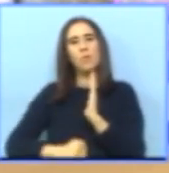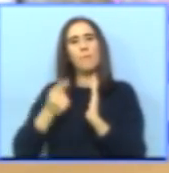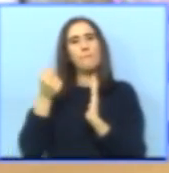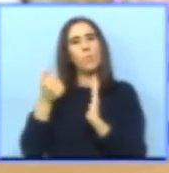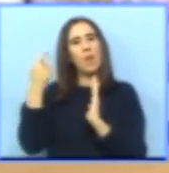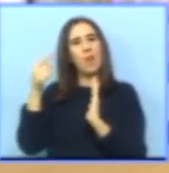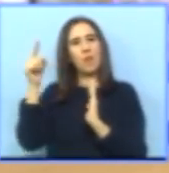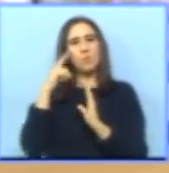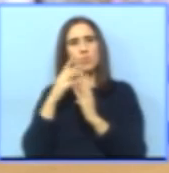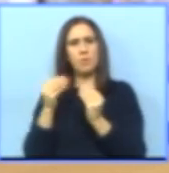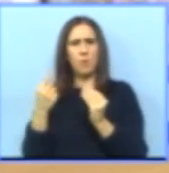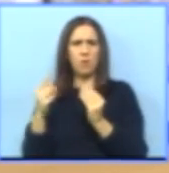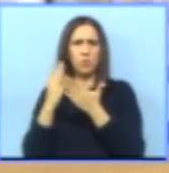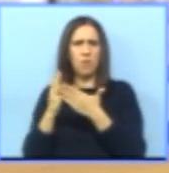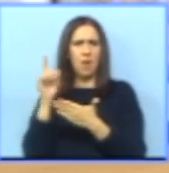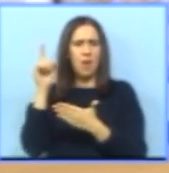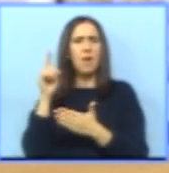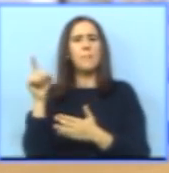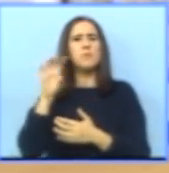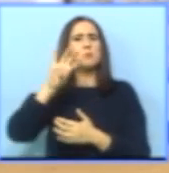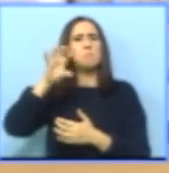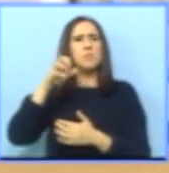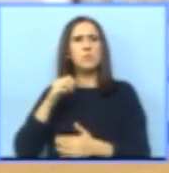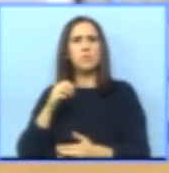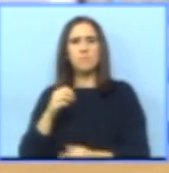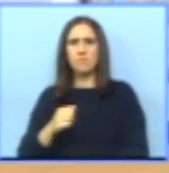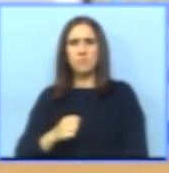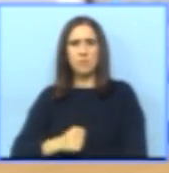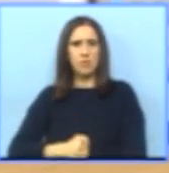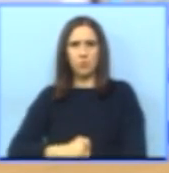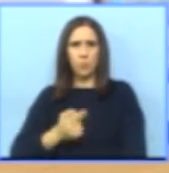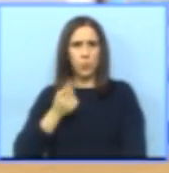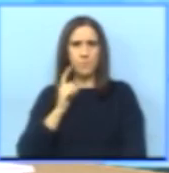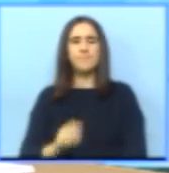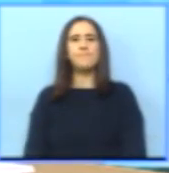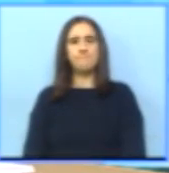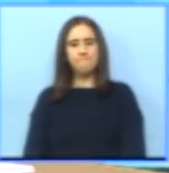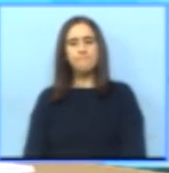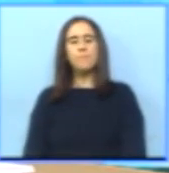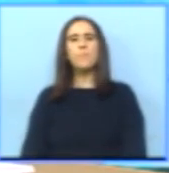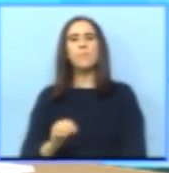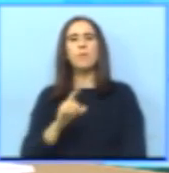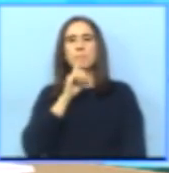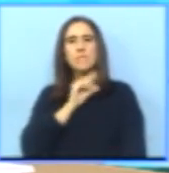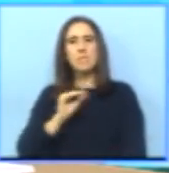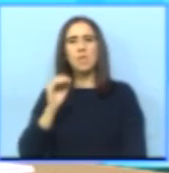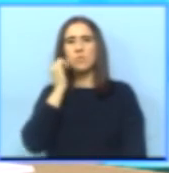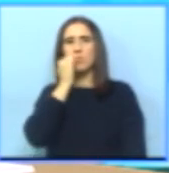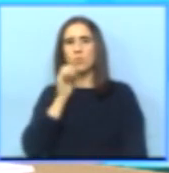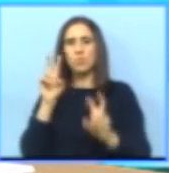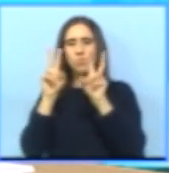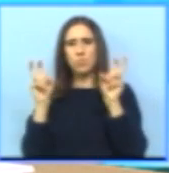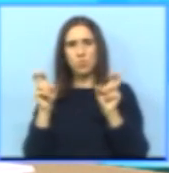no Japão, mas não é um país, digamos, de católico. E portanto, Silêncio, o romance de Shusaku Endo, o filme de Martin